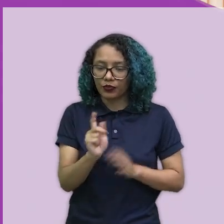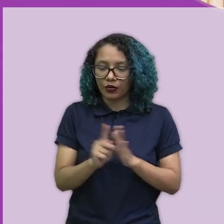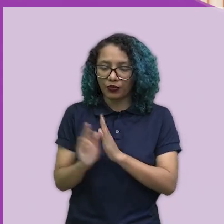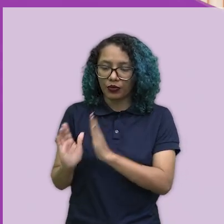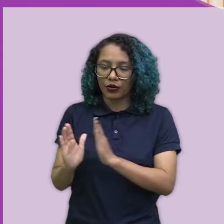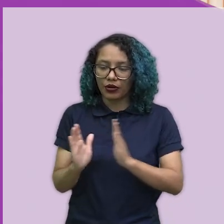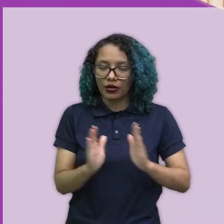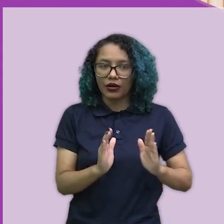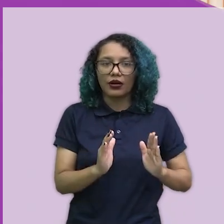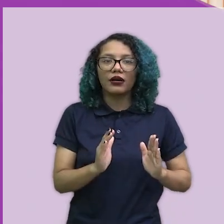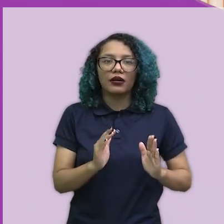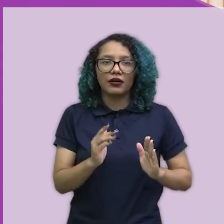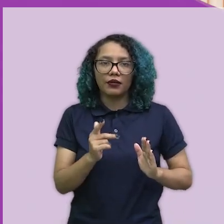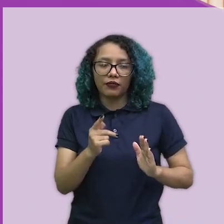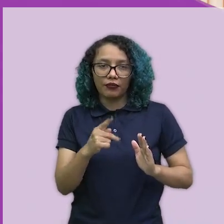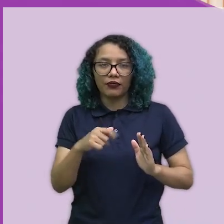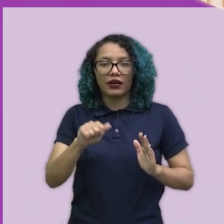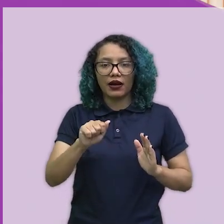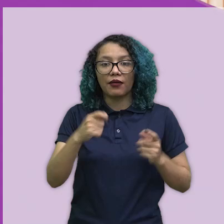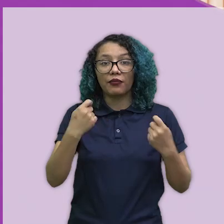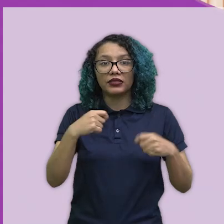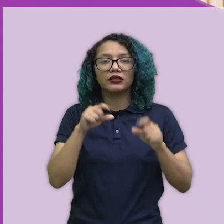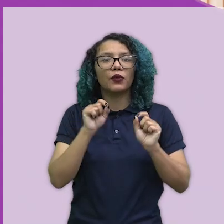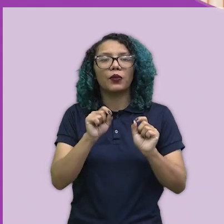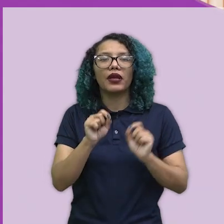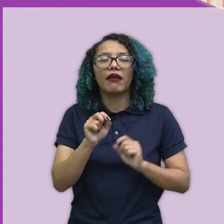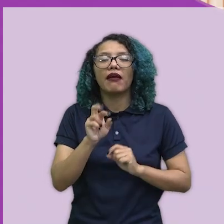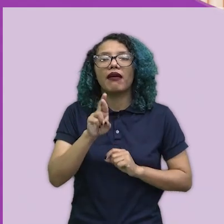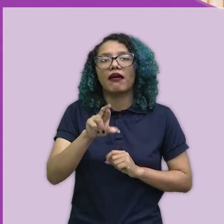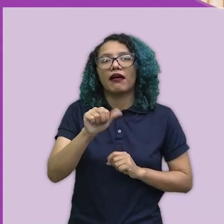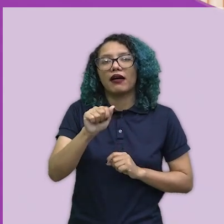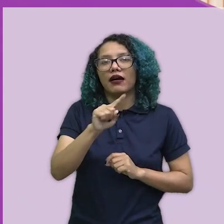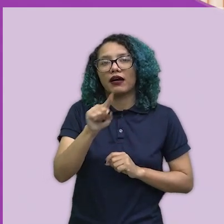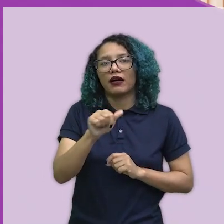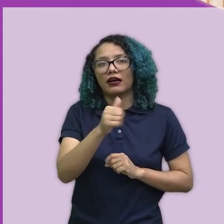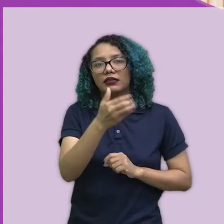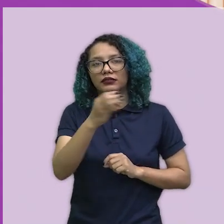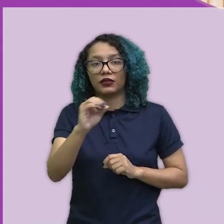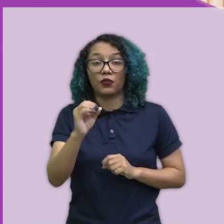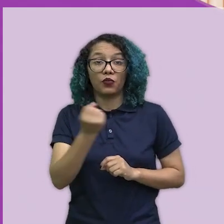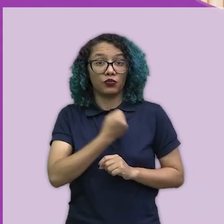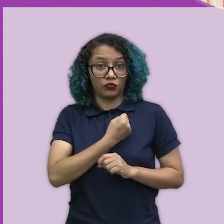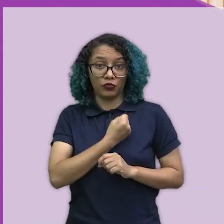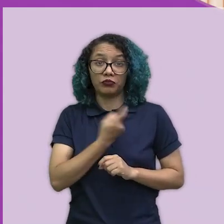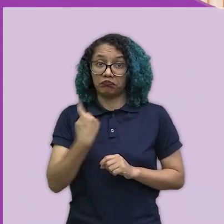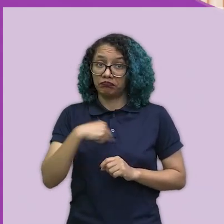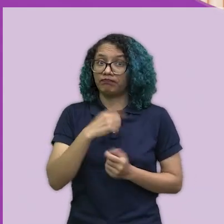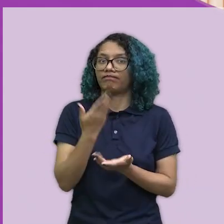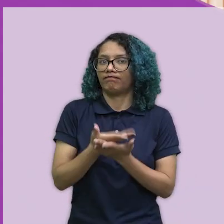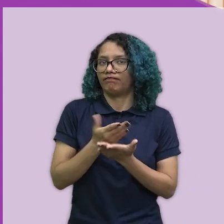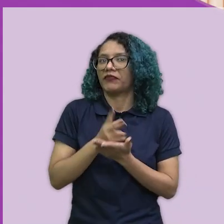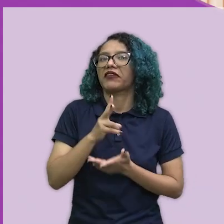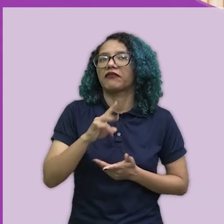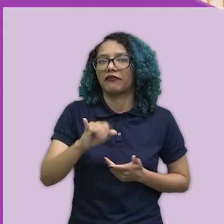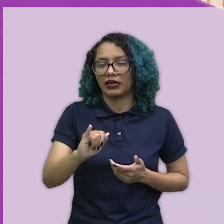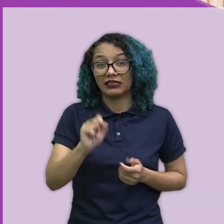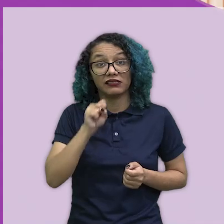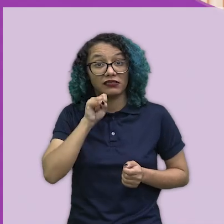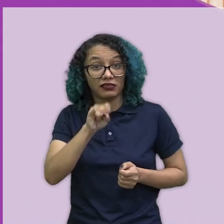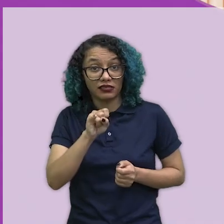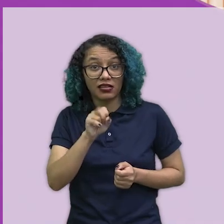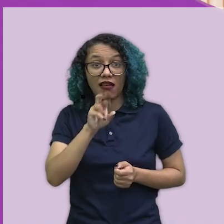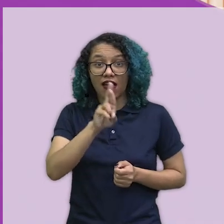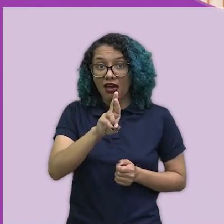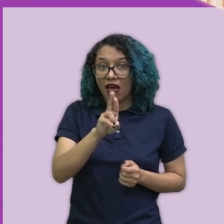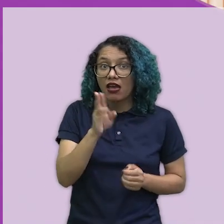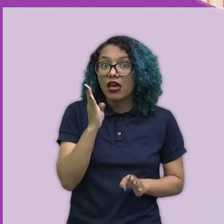aritmética, por exemplo, eu preciso de um negócio chamado de razão, tá? Que é um número que a gente vai estudar. Então, a partir dessa razão, eu consigo